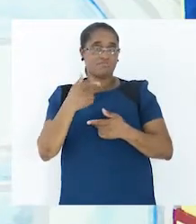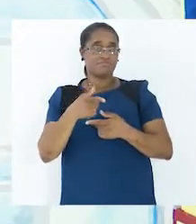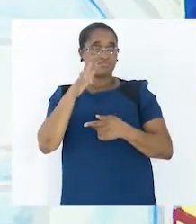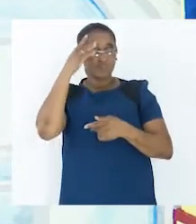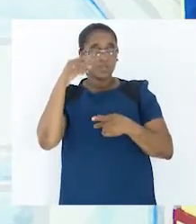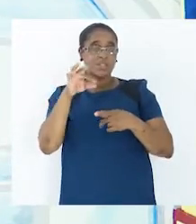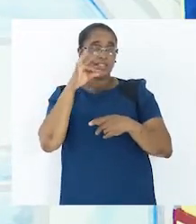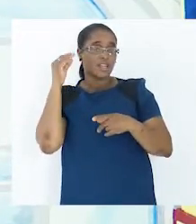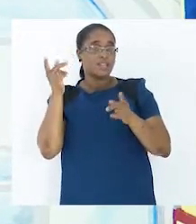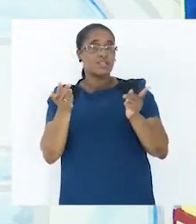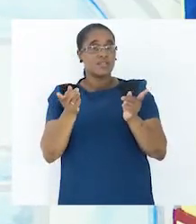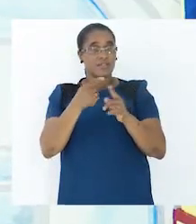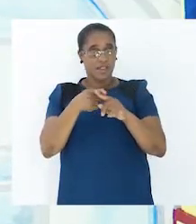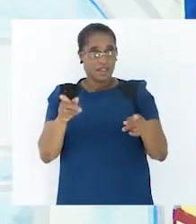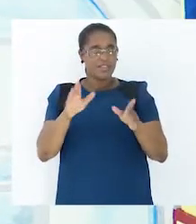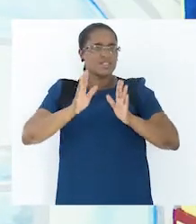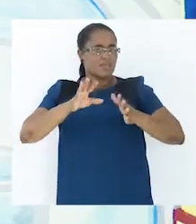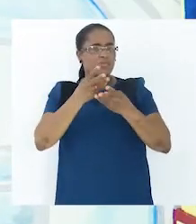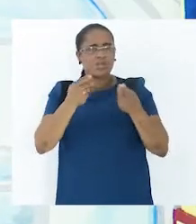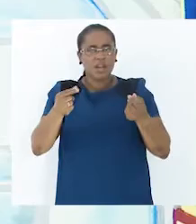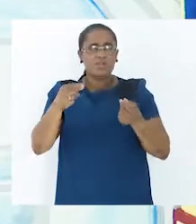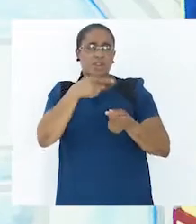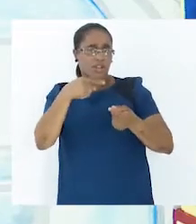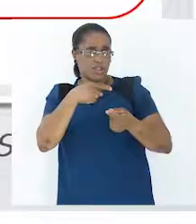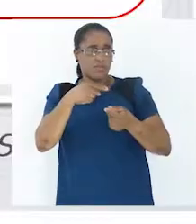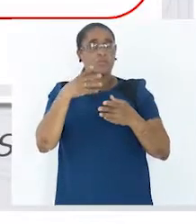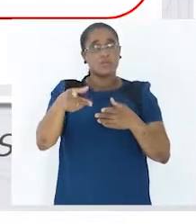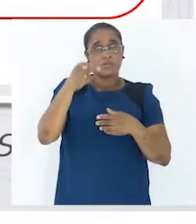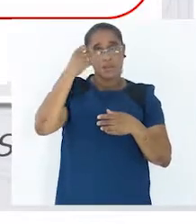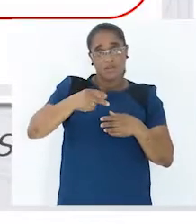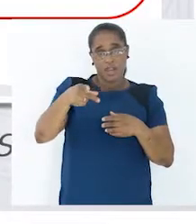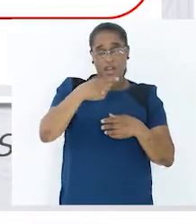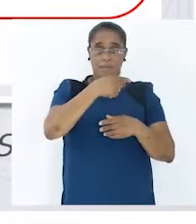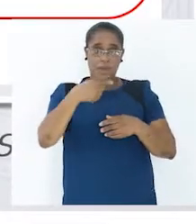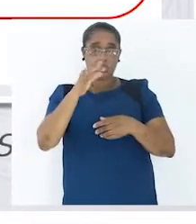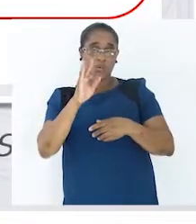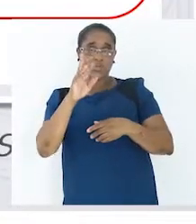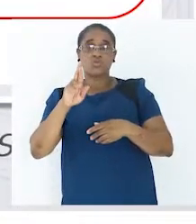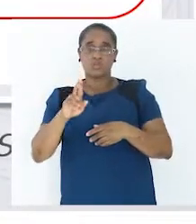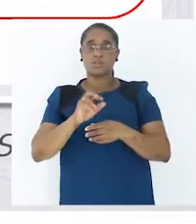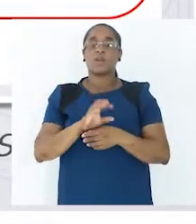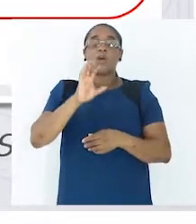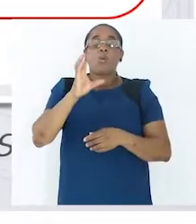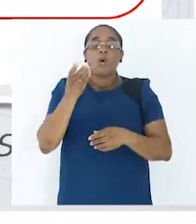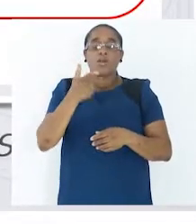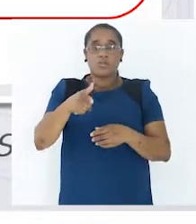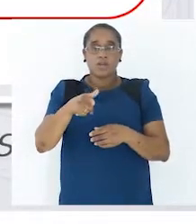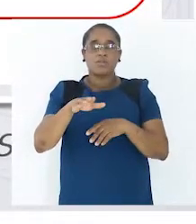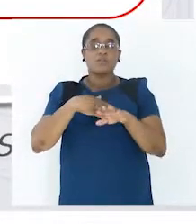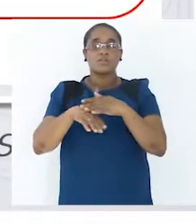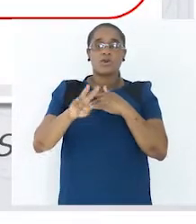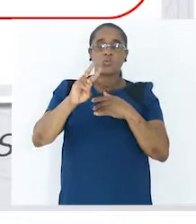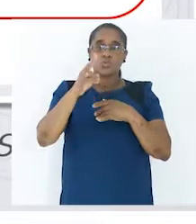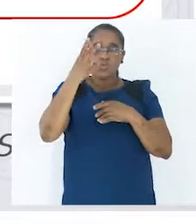dá sempre resultado negativo, por isso vai dar menos 4x. E quando formos desdobrar o segundo termo